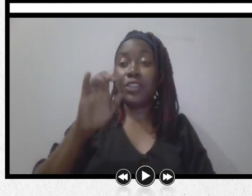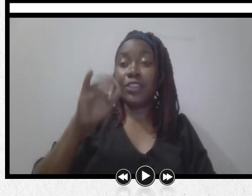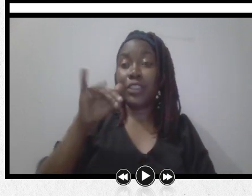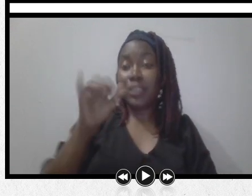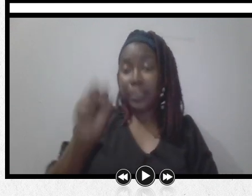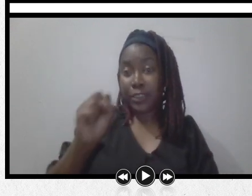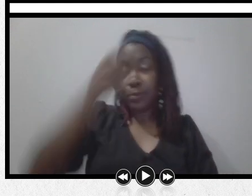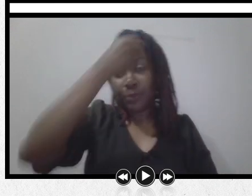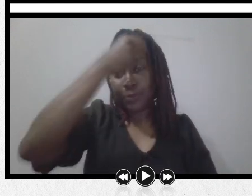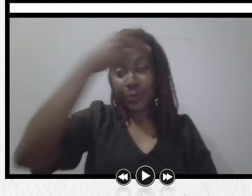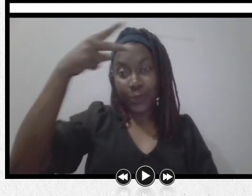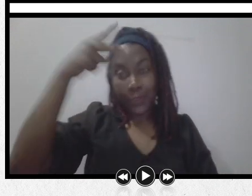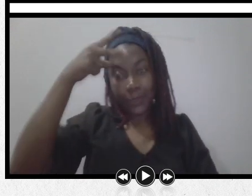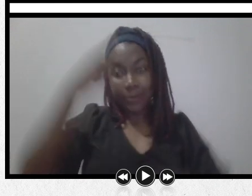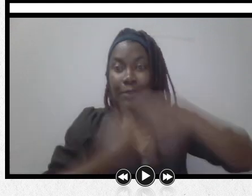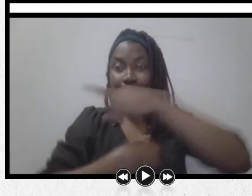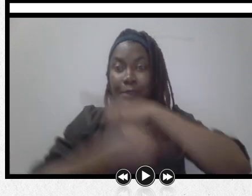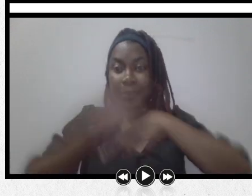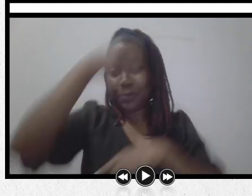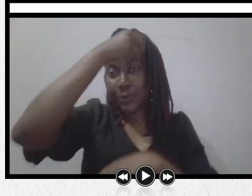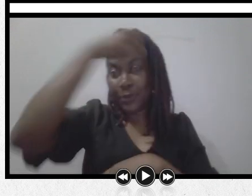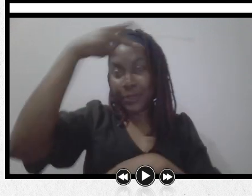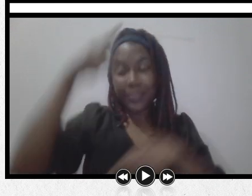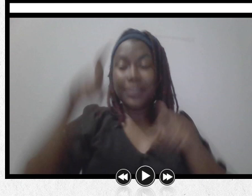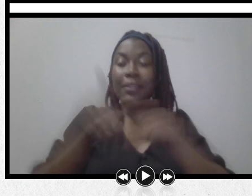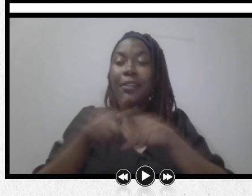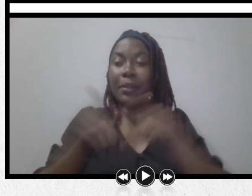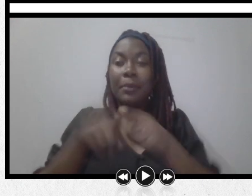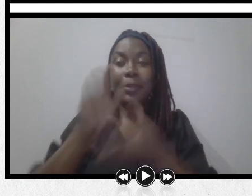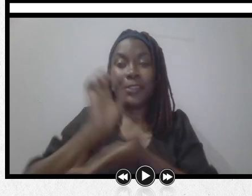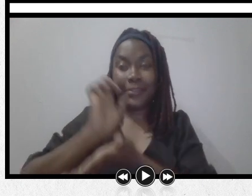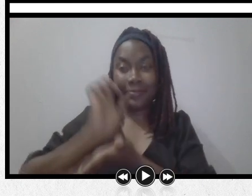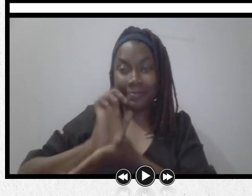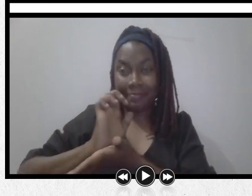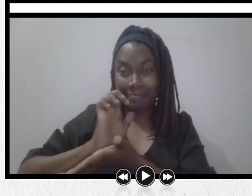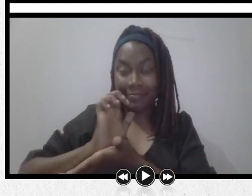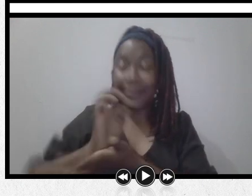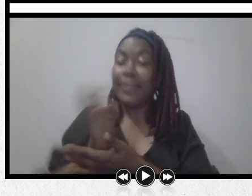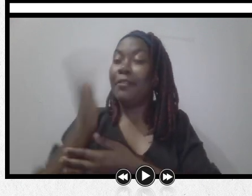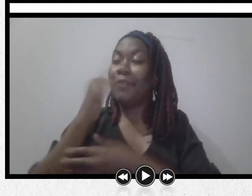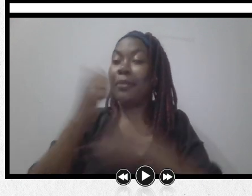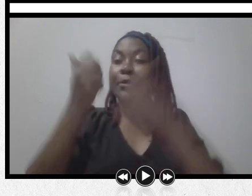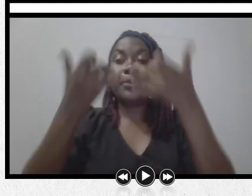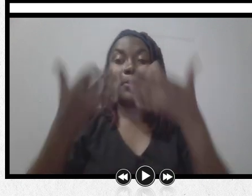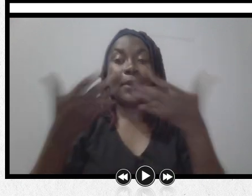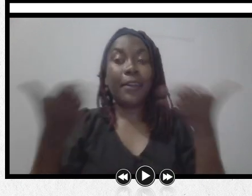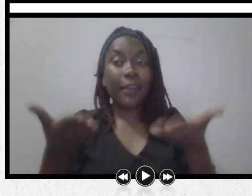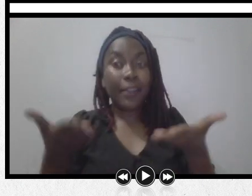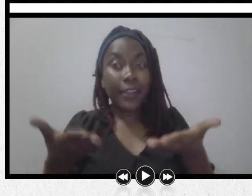municipais, intermunicipais e também agências reguladoras estaduais. Vamos aqui falar um pouquinho sobre